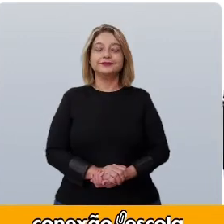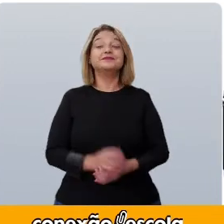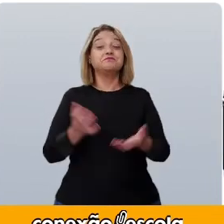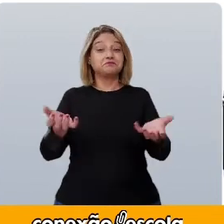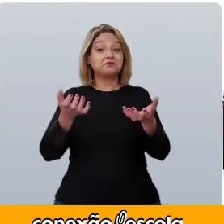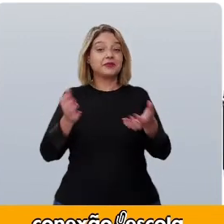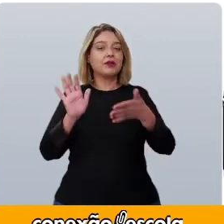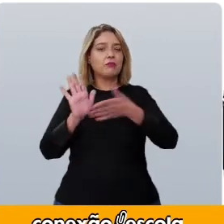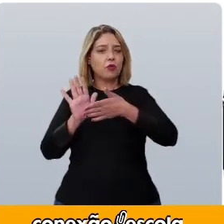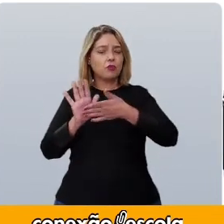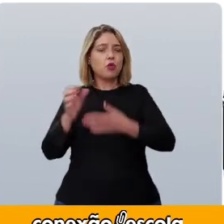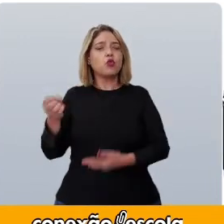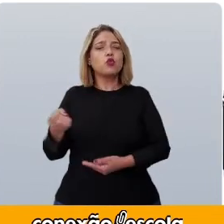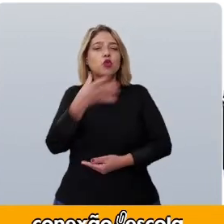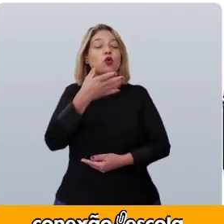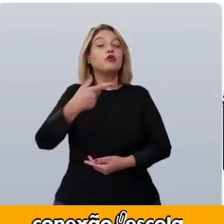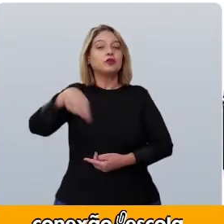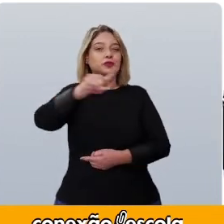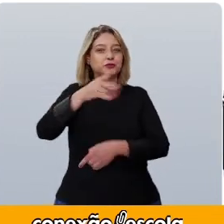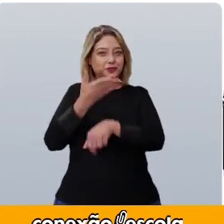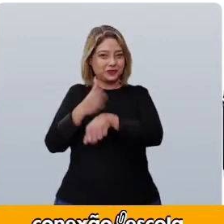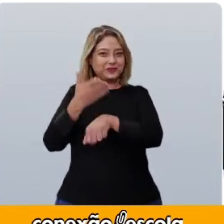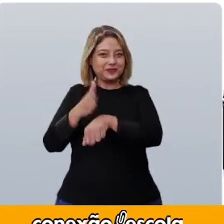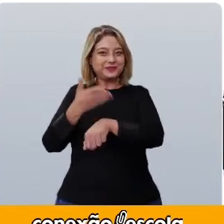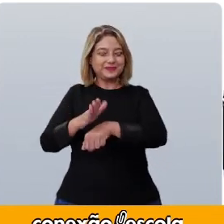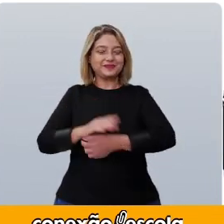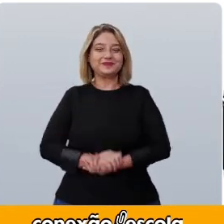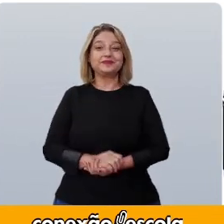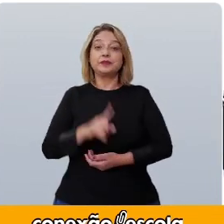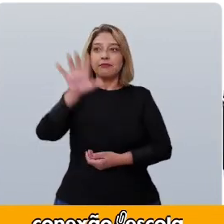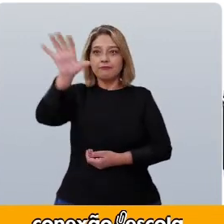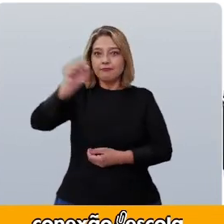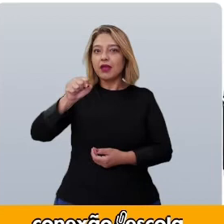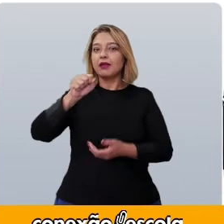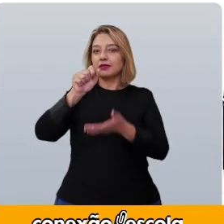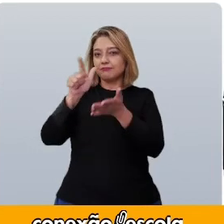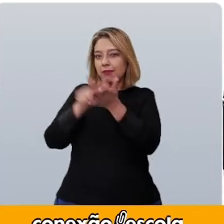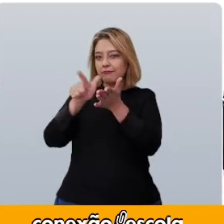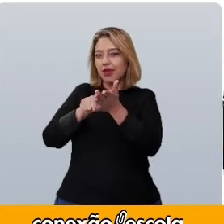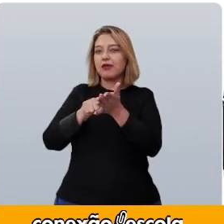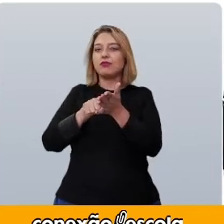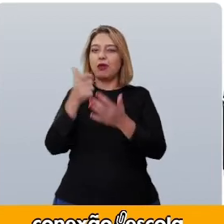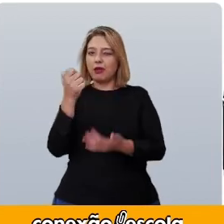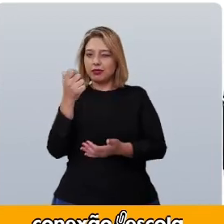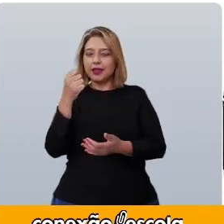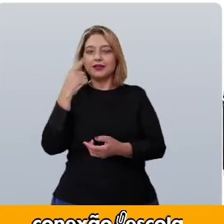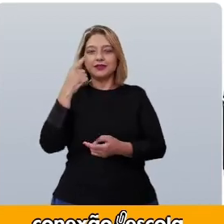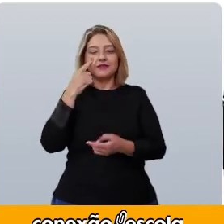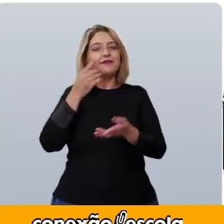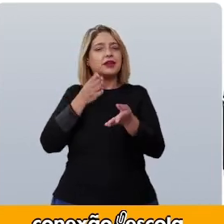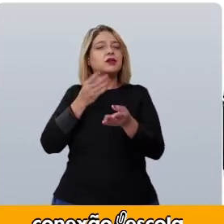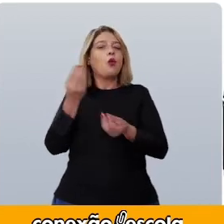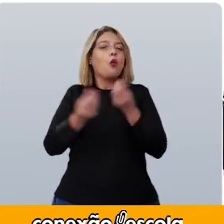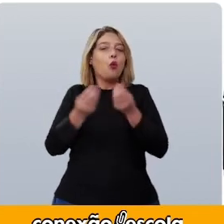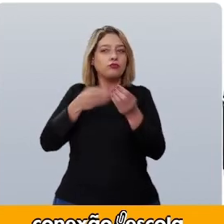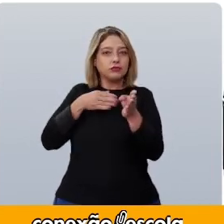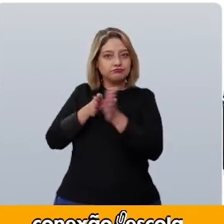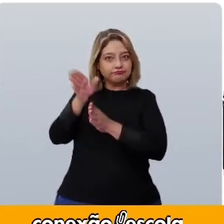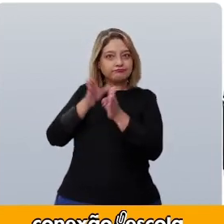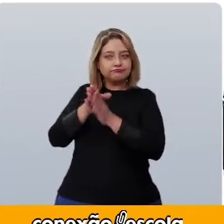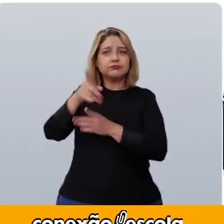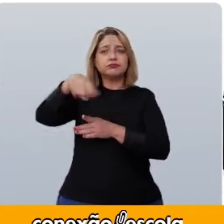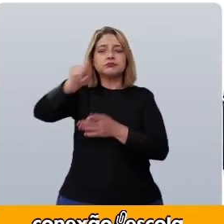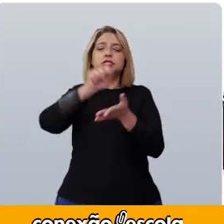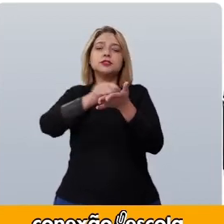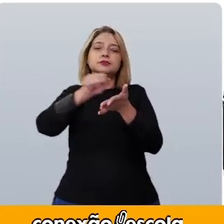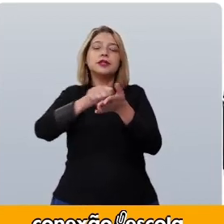Quero propor um novo exercício. Pegue papel e caneta e siga os passos. Escreva tudo o que